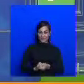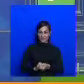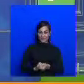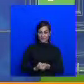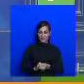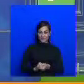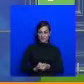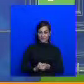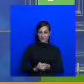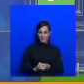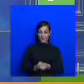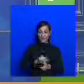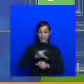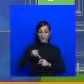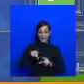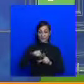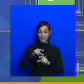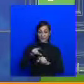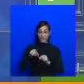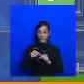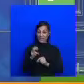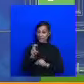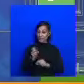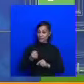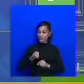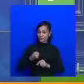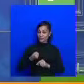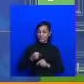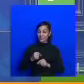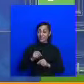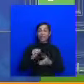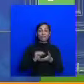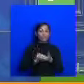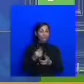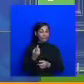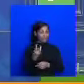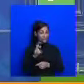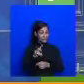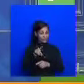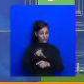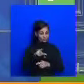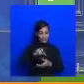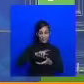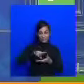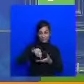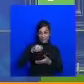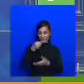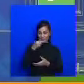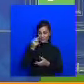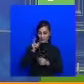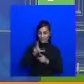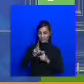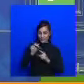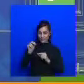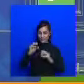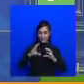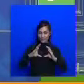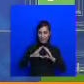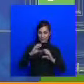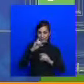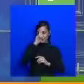63. Foram sorteados 5 números. Ainda faltam 15. Você tem muitas chances. Bola